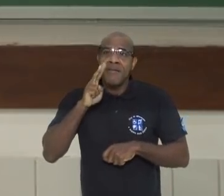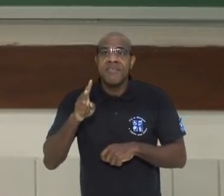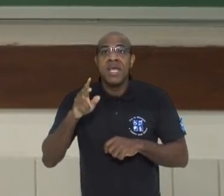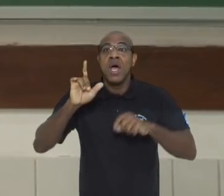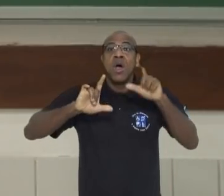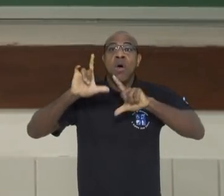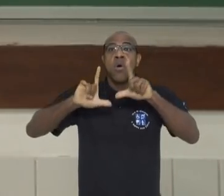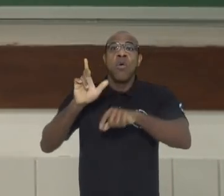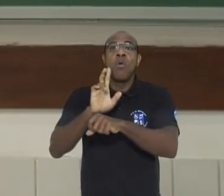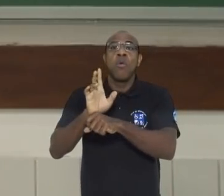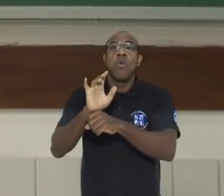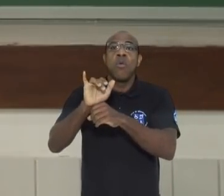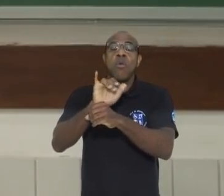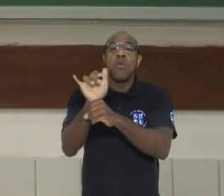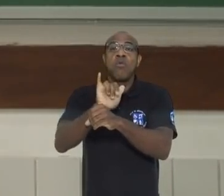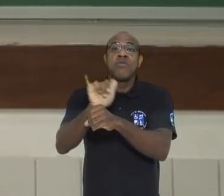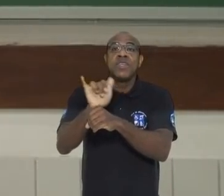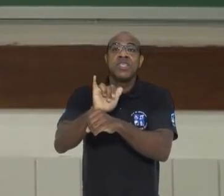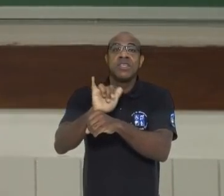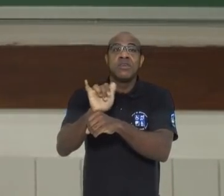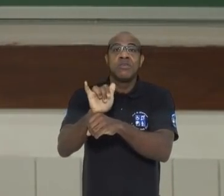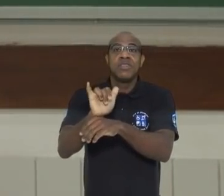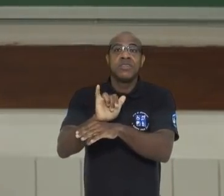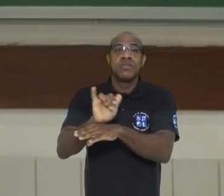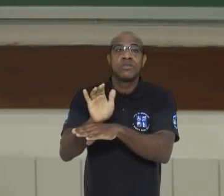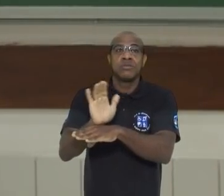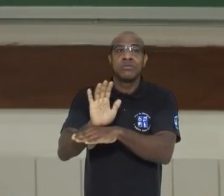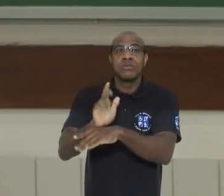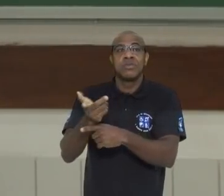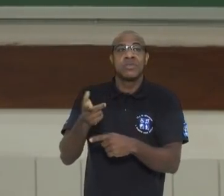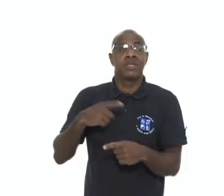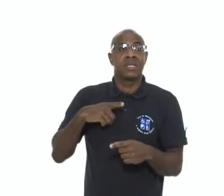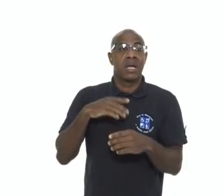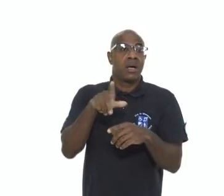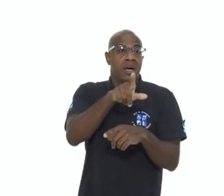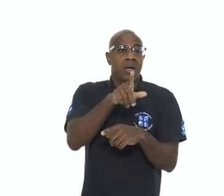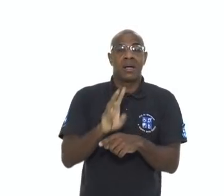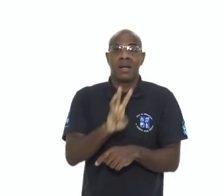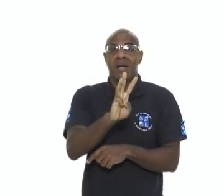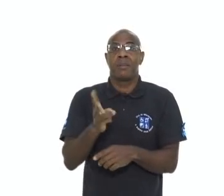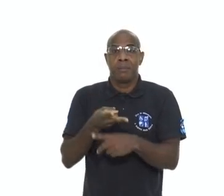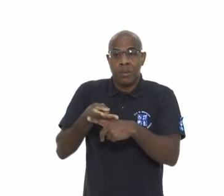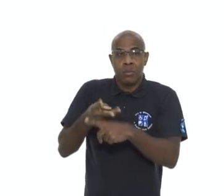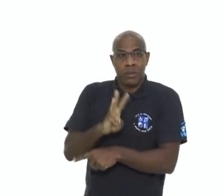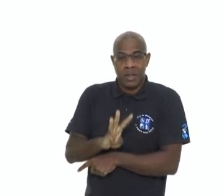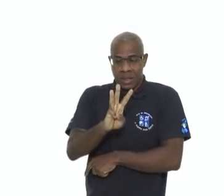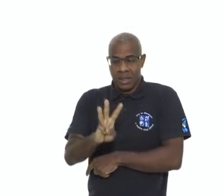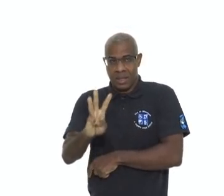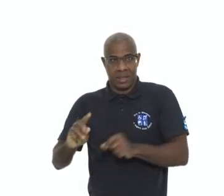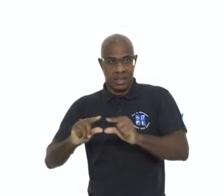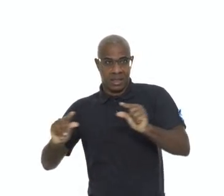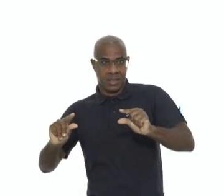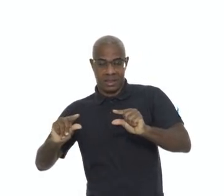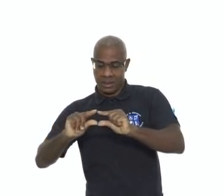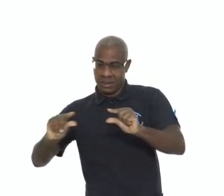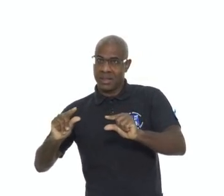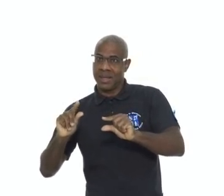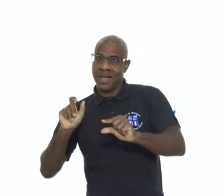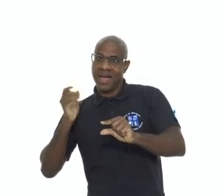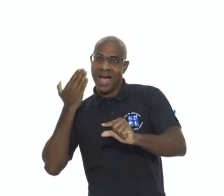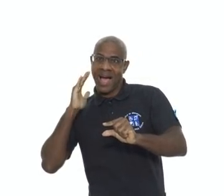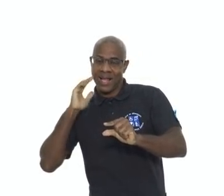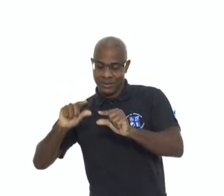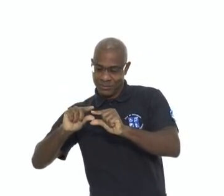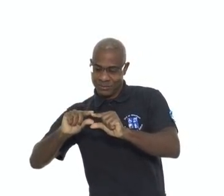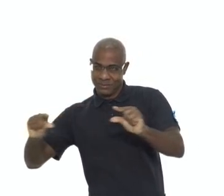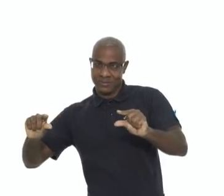história do Pequeno Príncipe? Então, ele está nesse endereço aqui, eletrônico aqui, tá? Nesse endereço no YouTube. Então,